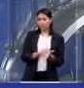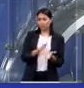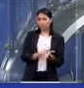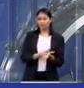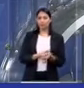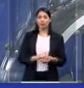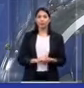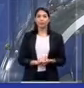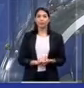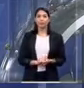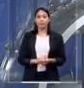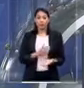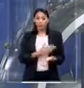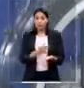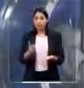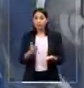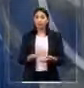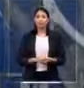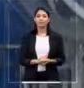mãos. Valendo!